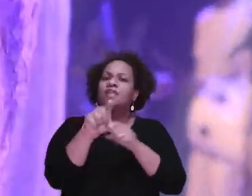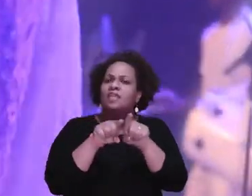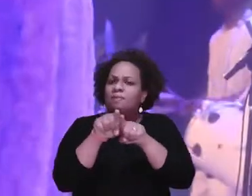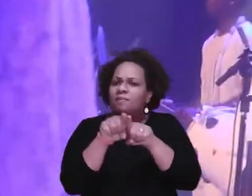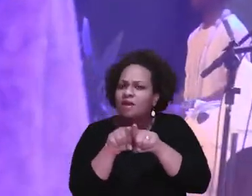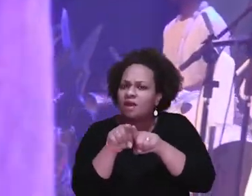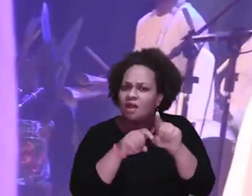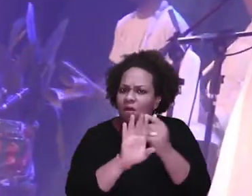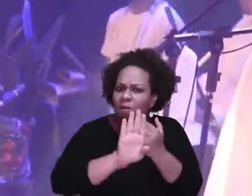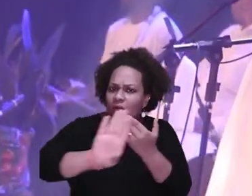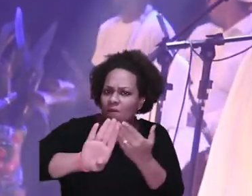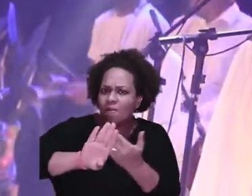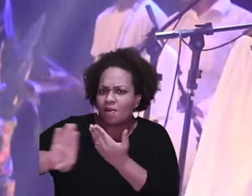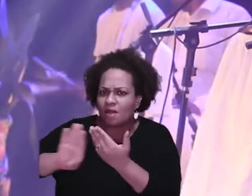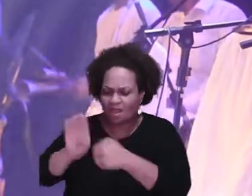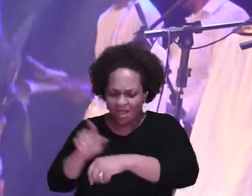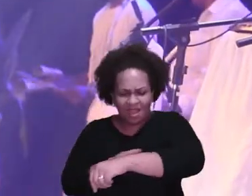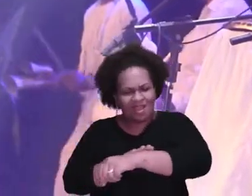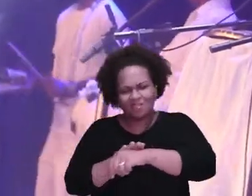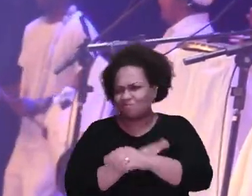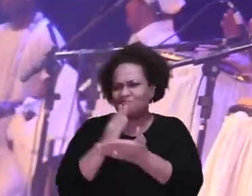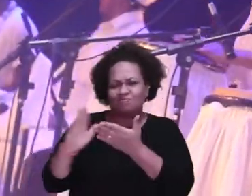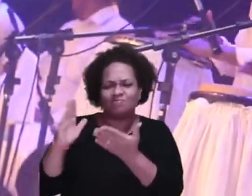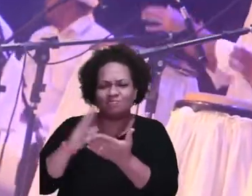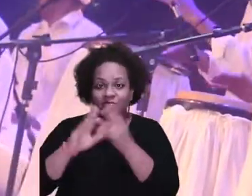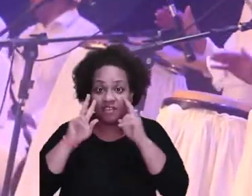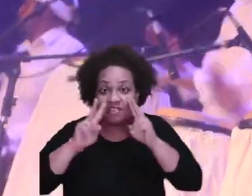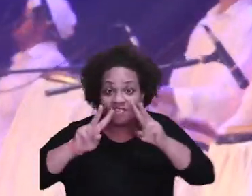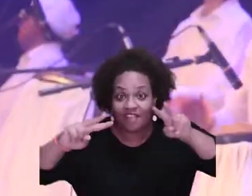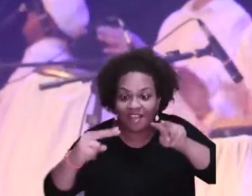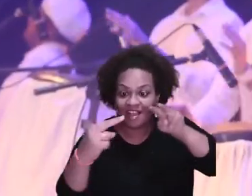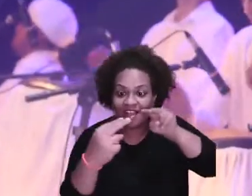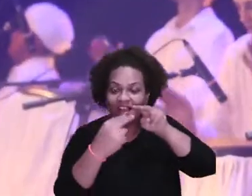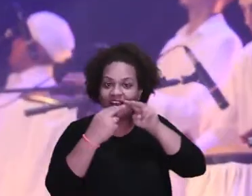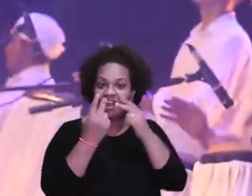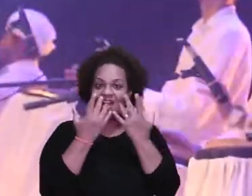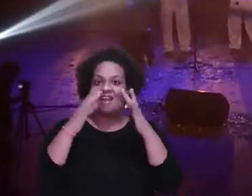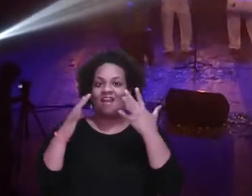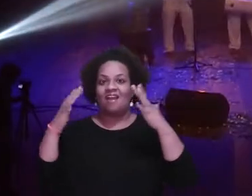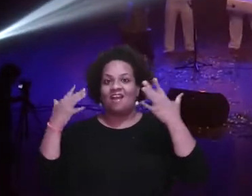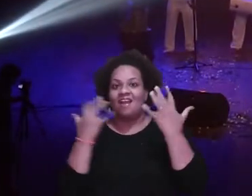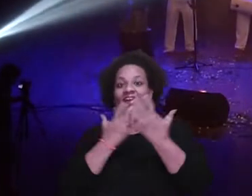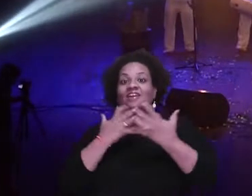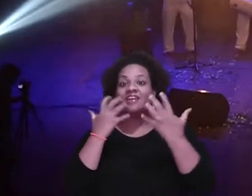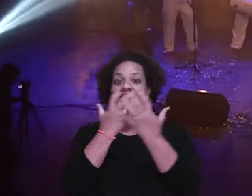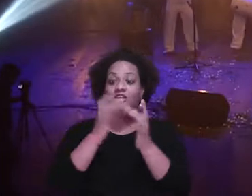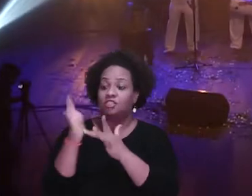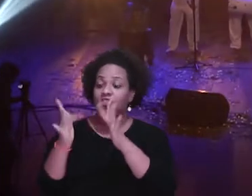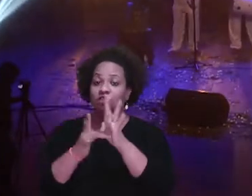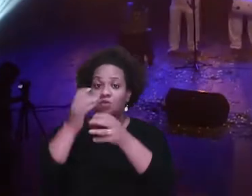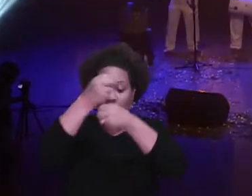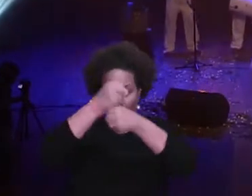irmãos estão me discriminar amor menu de importar veja o brilho dos olhos então de Jesus